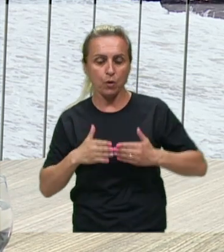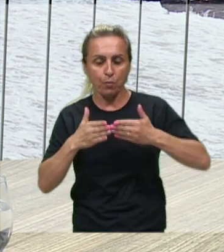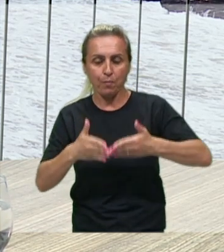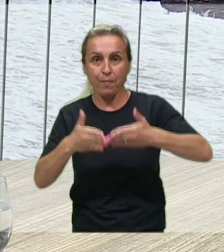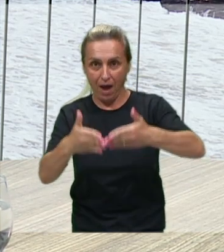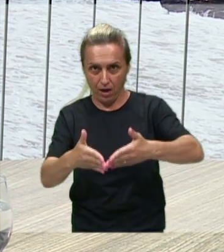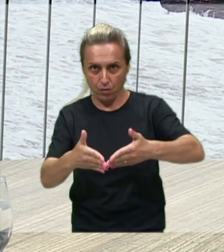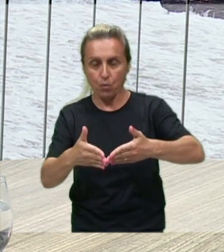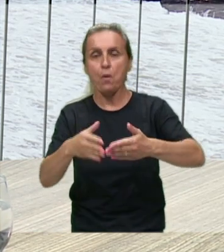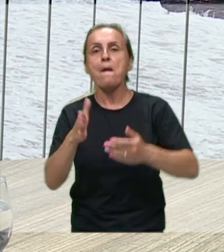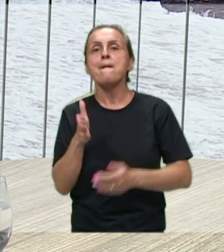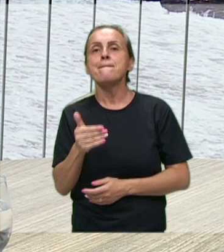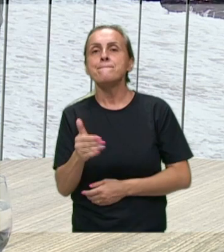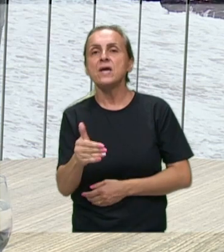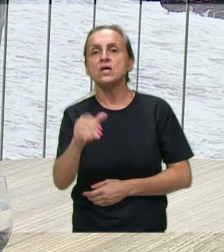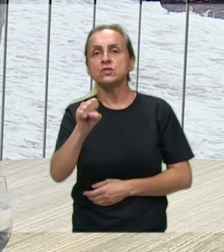homens.